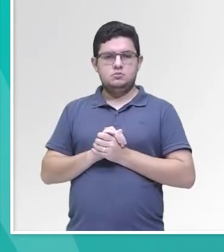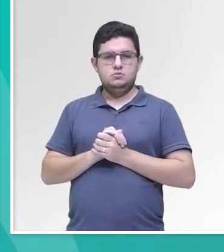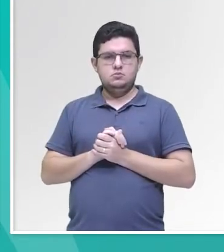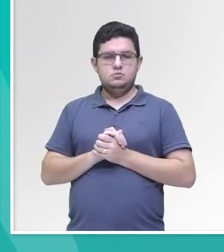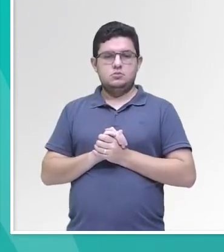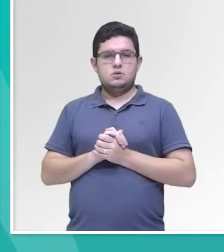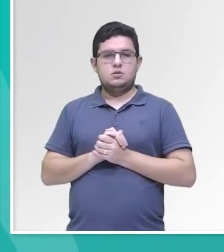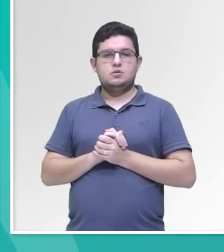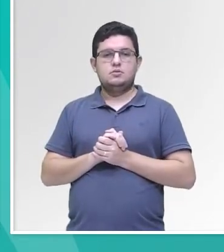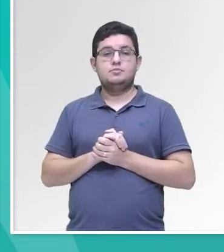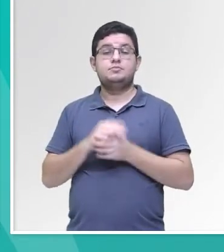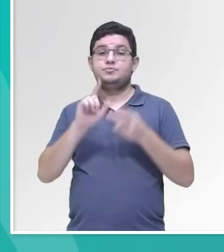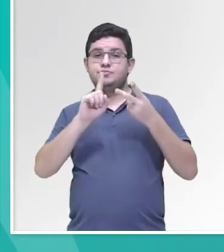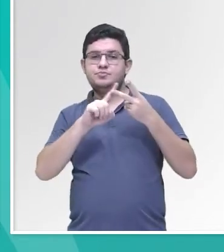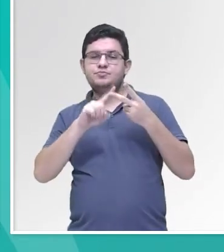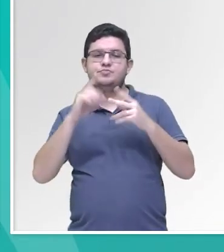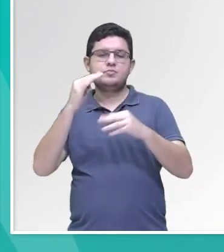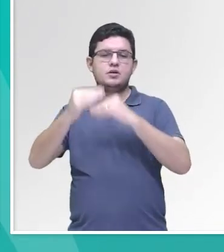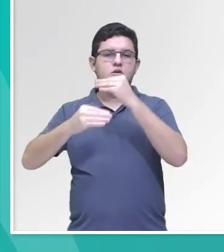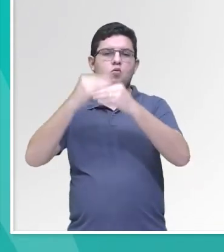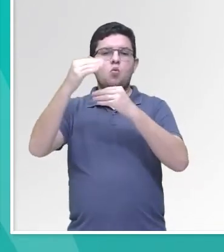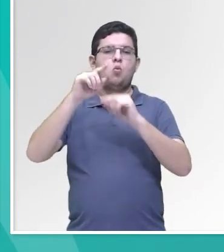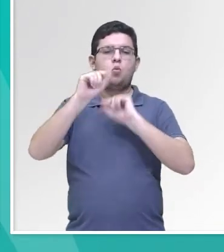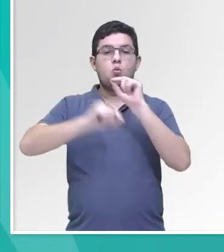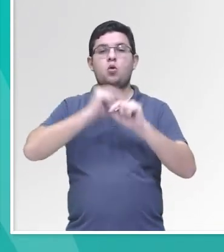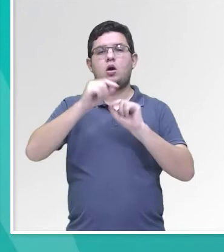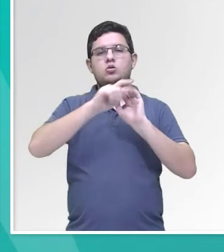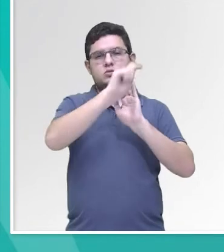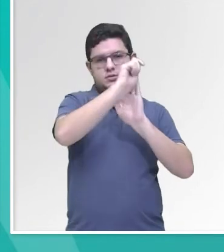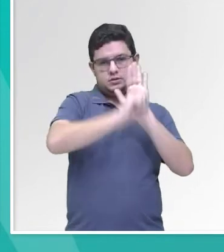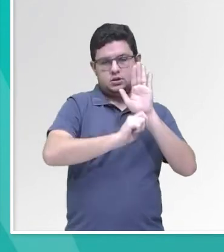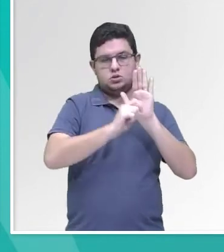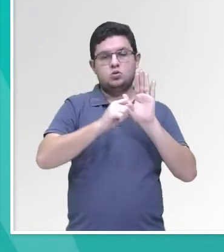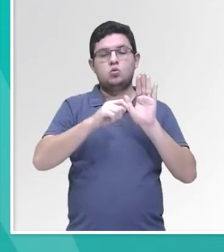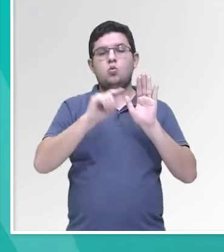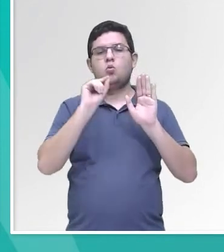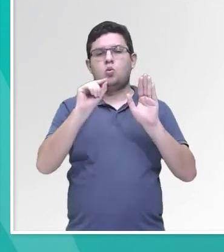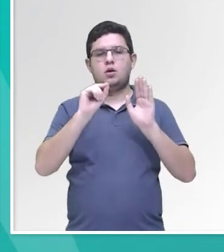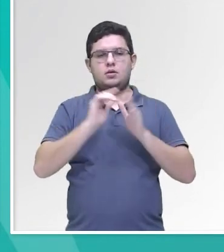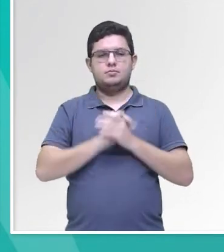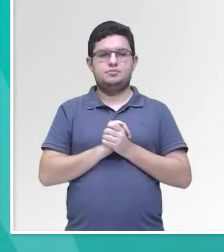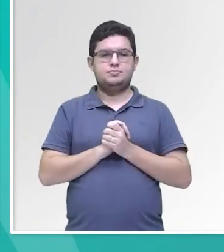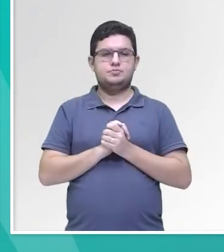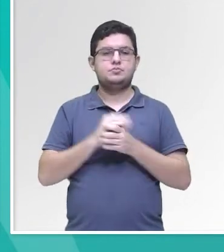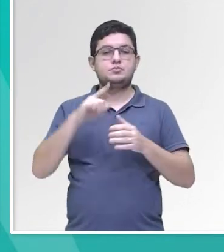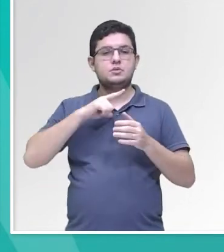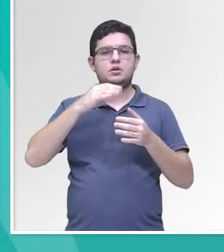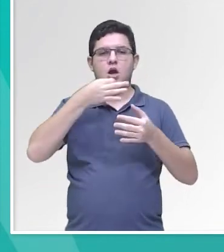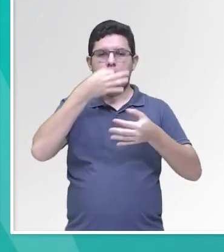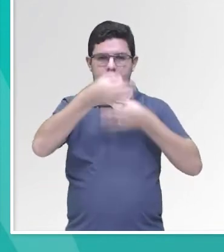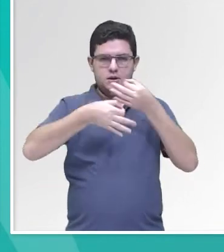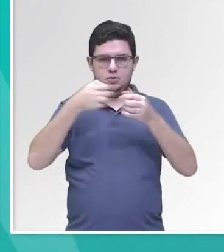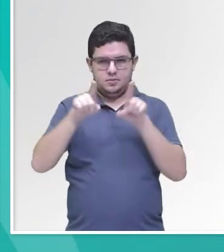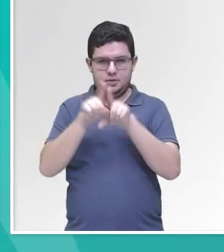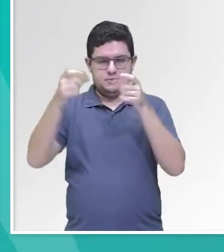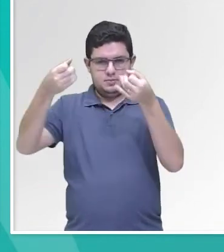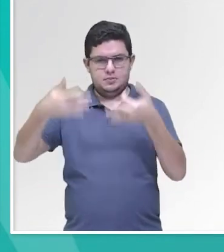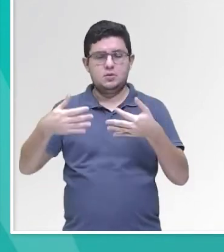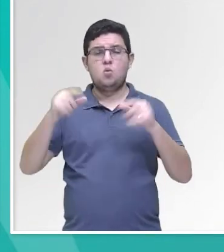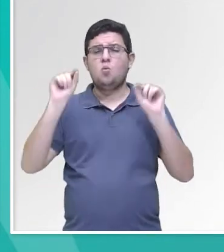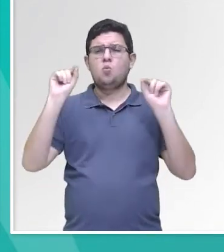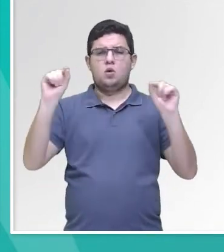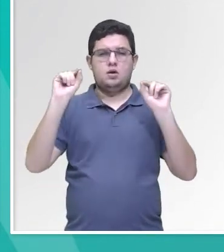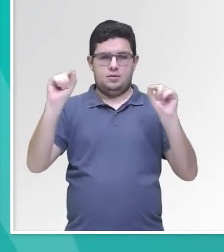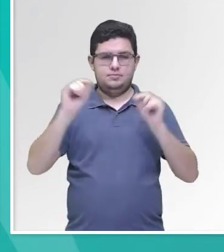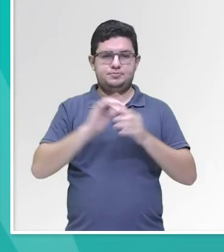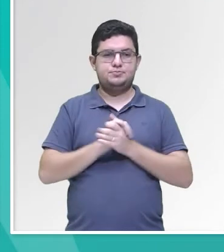desenvolvimento. E no caso de um texto dissertativo argumentativo, o que é o desenvolvimento de um texto? O desenvolvimento é